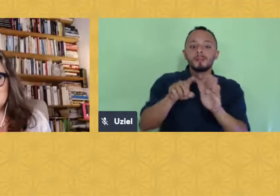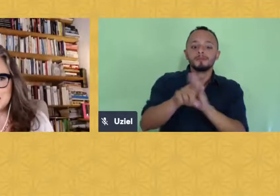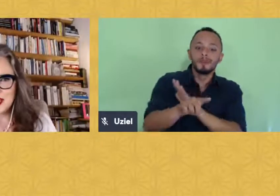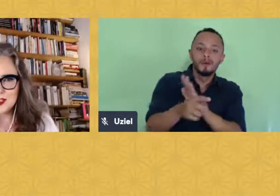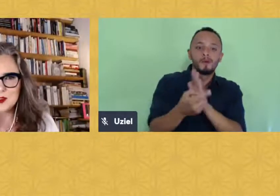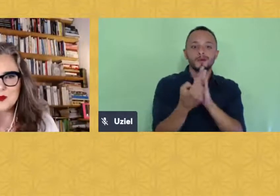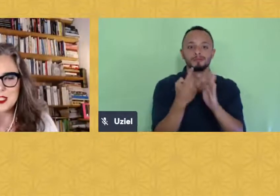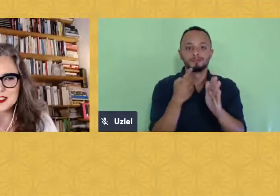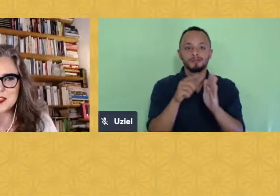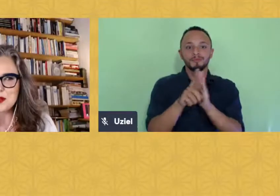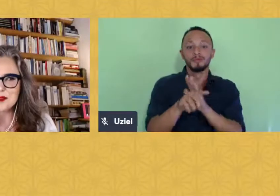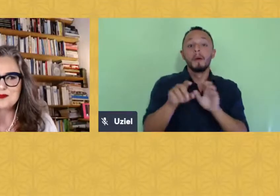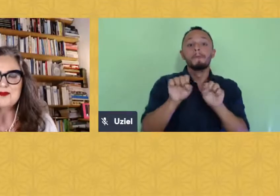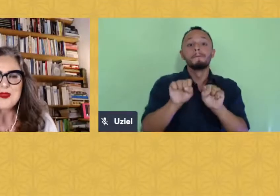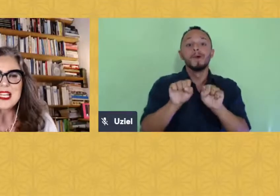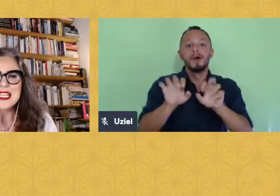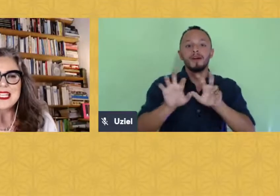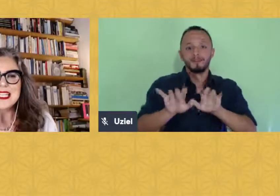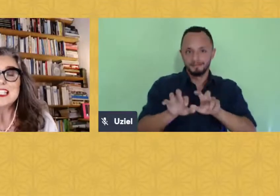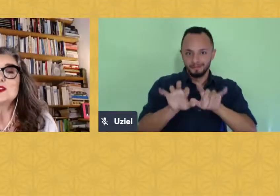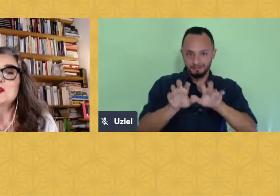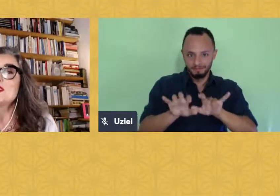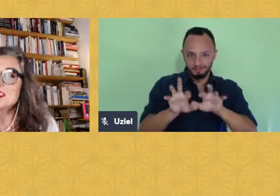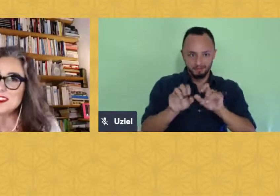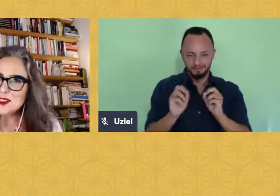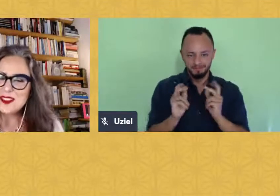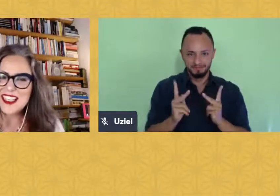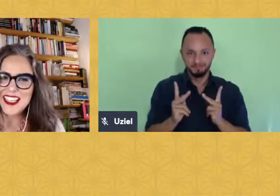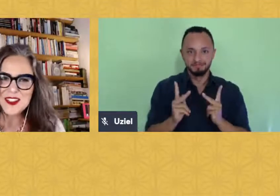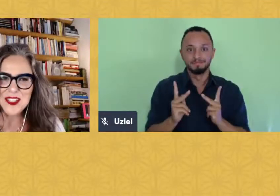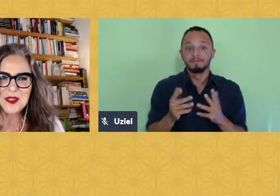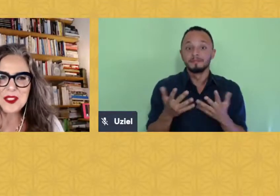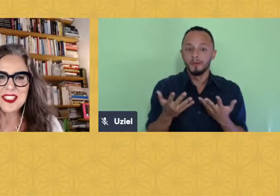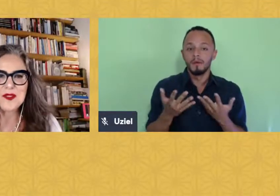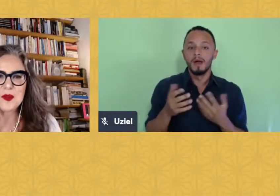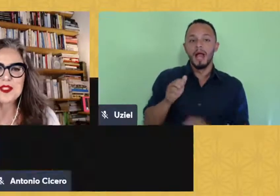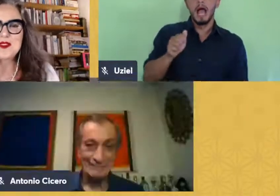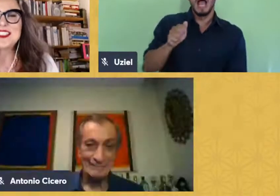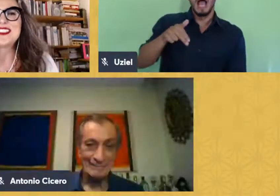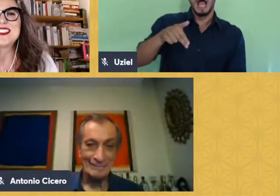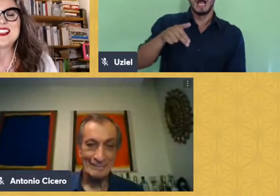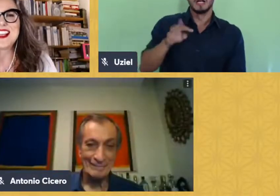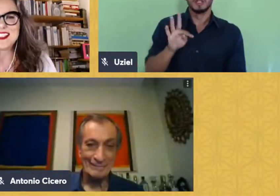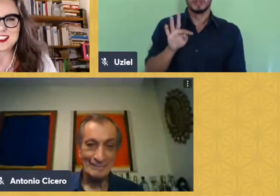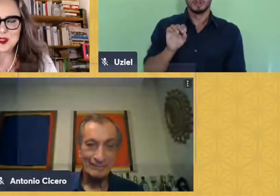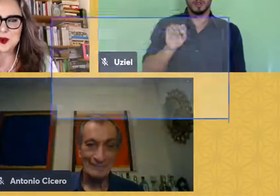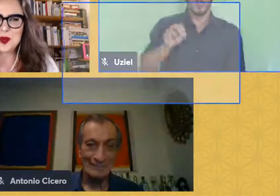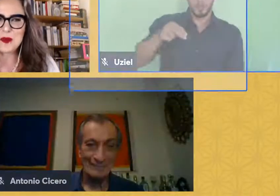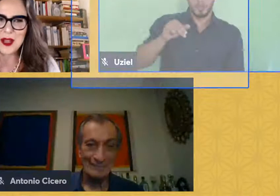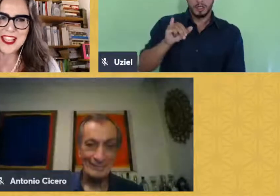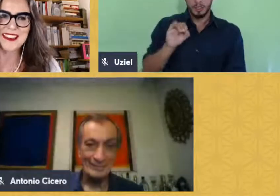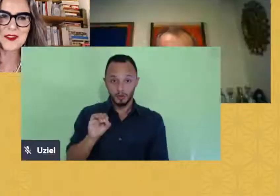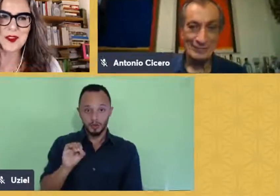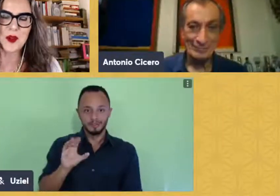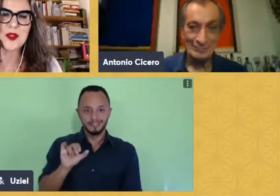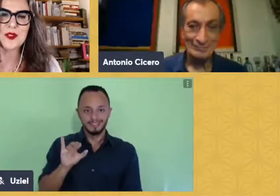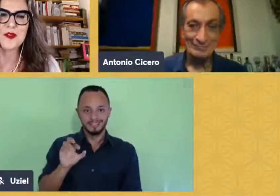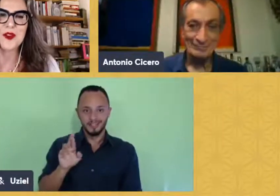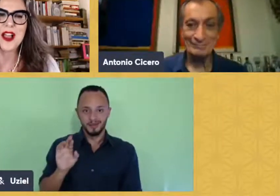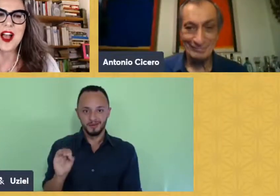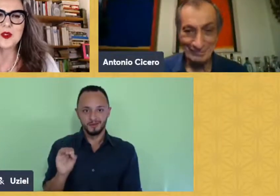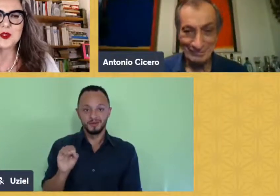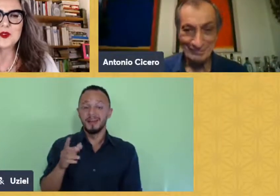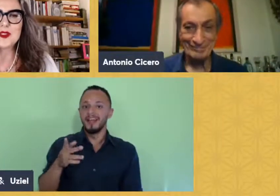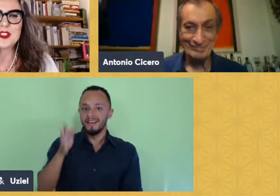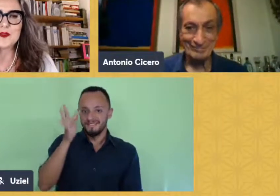perguntas e comentários. Participem! E Antônio Cícero, a quem eu já dou aqui as boas-vindas, é escritor, poeta e